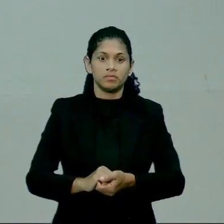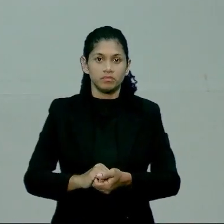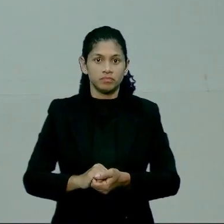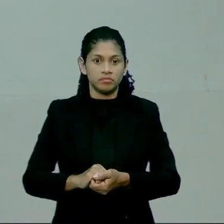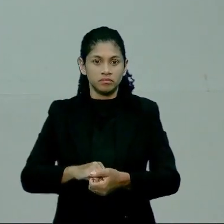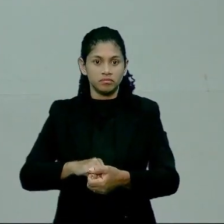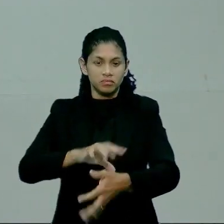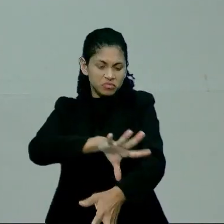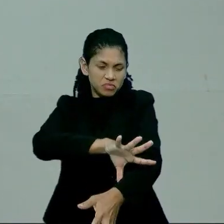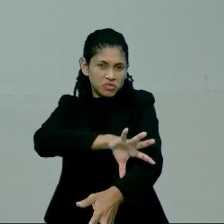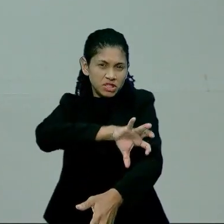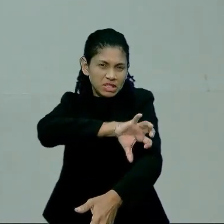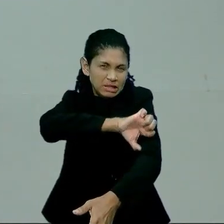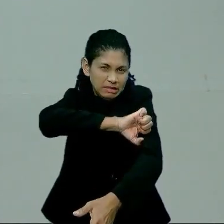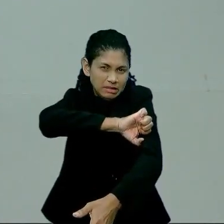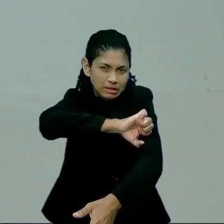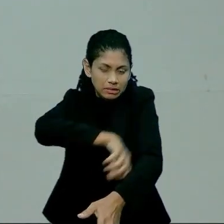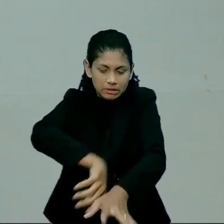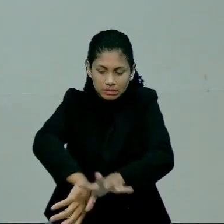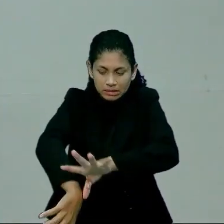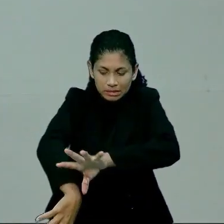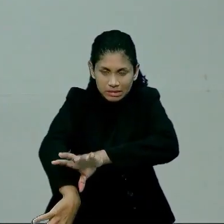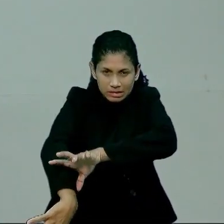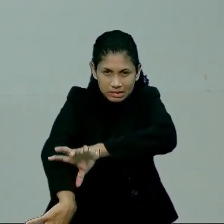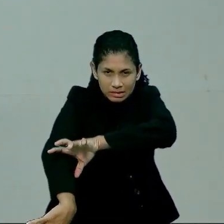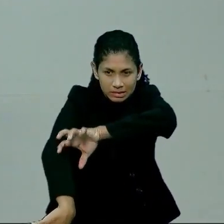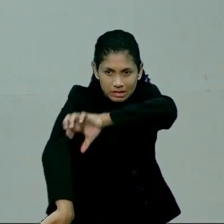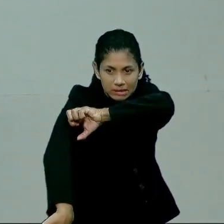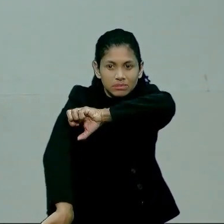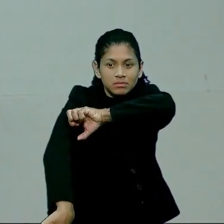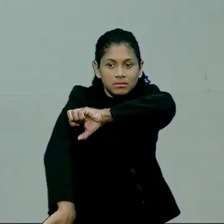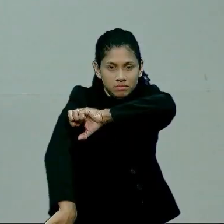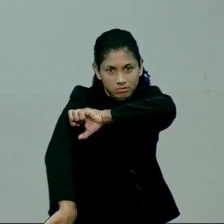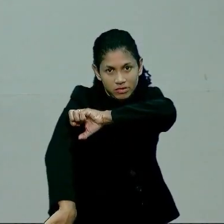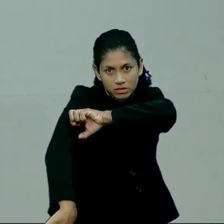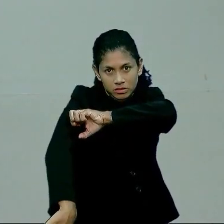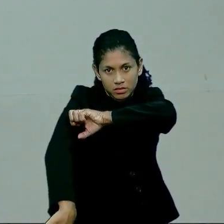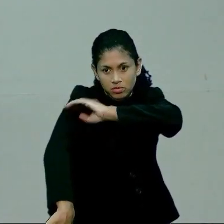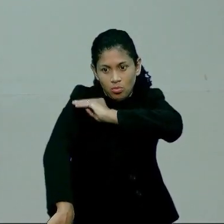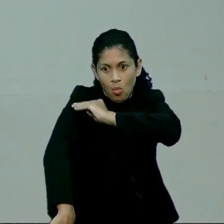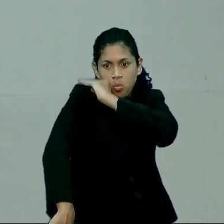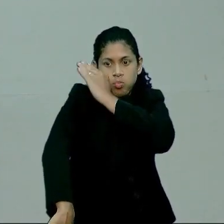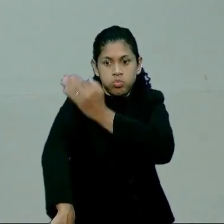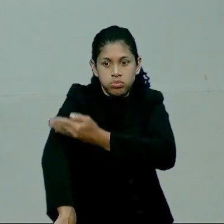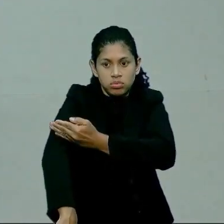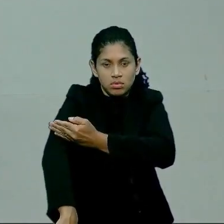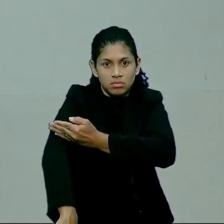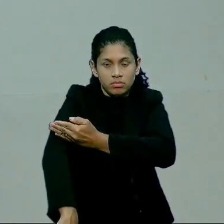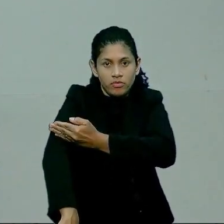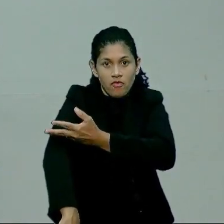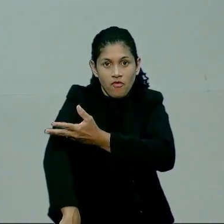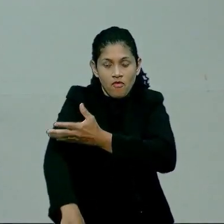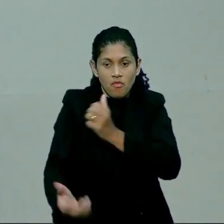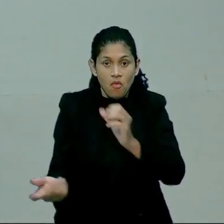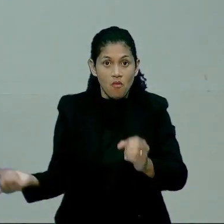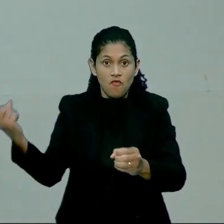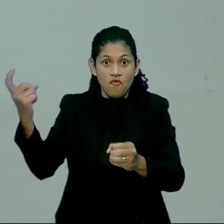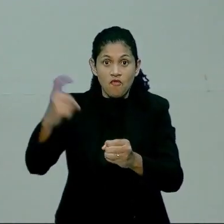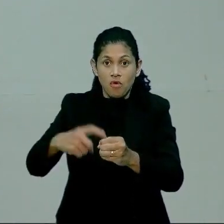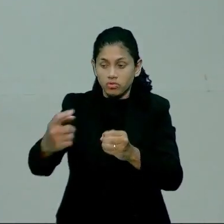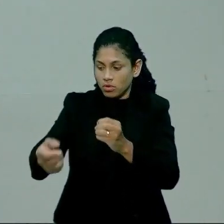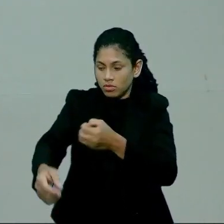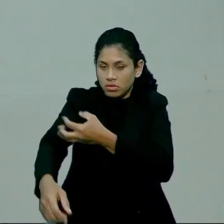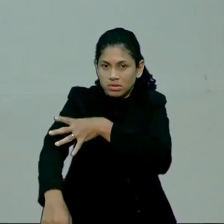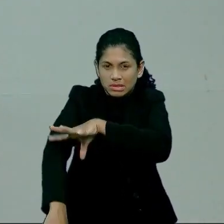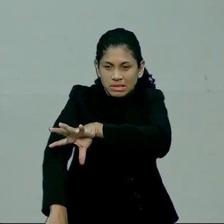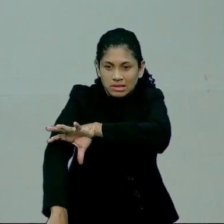é justamente ficar mais, né? Tranquilo, mais contidinho. Beleza? Tipo, nervar, encurvar, não usar.